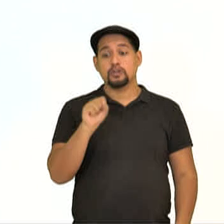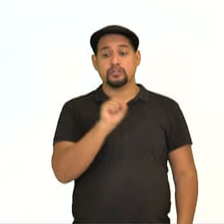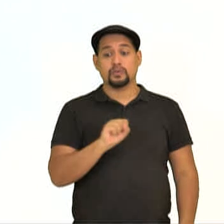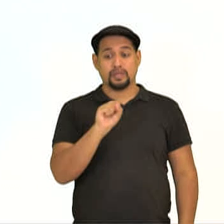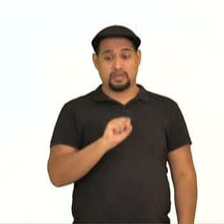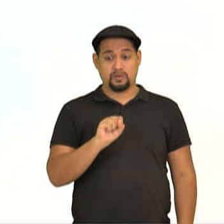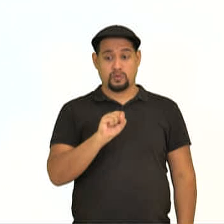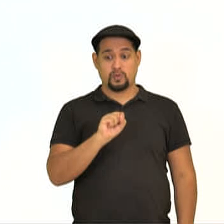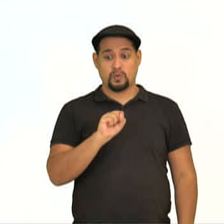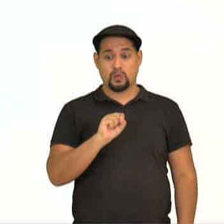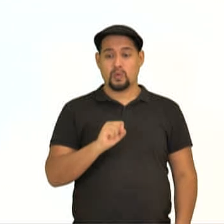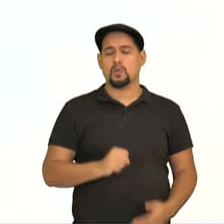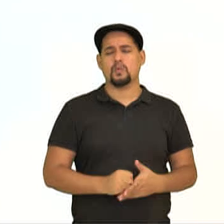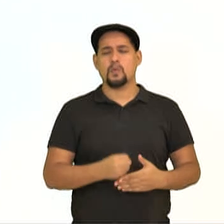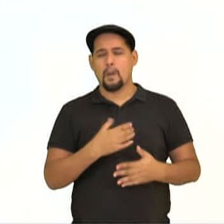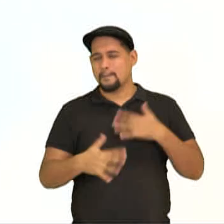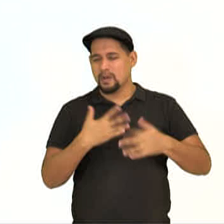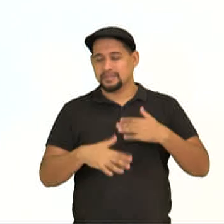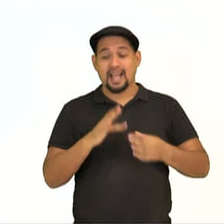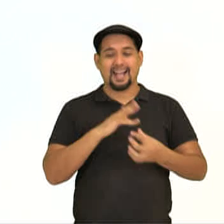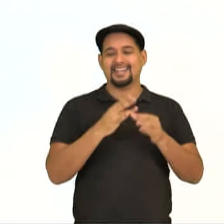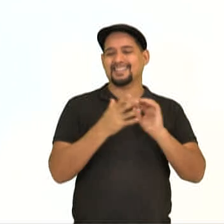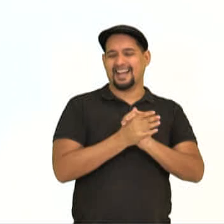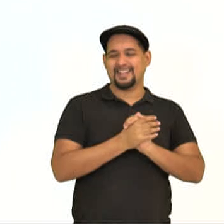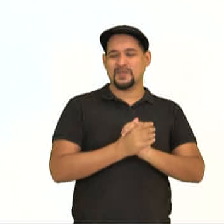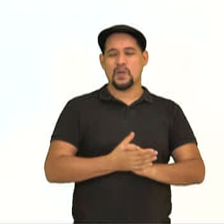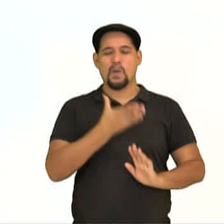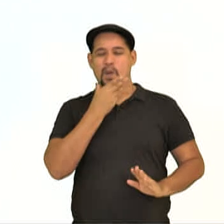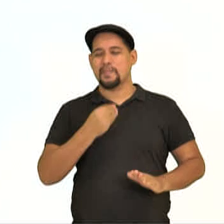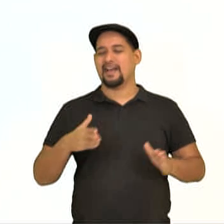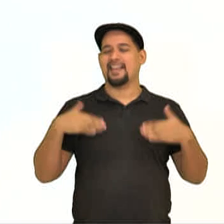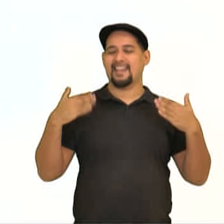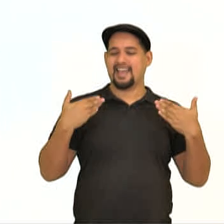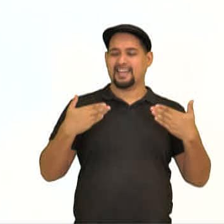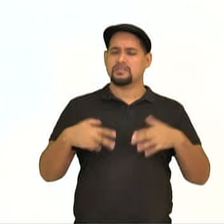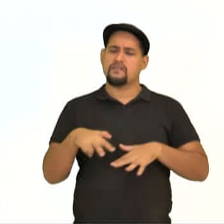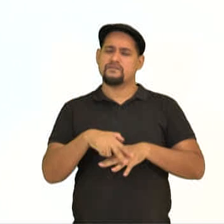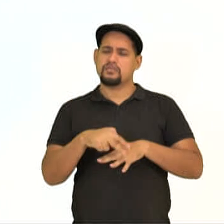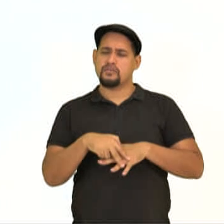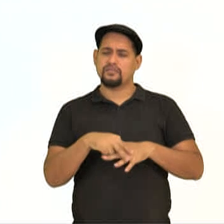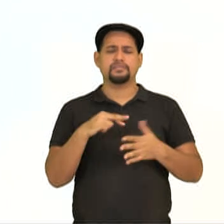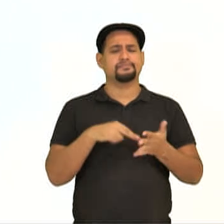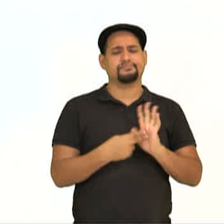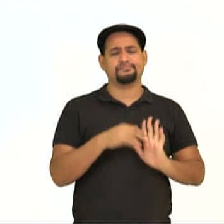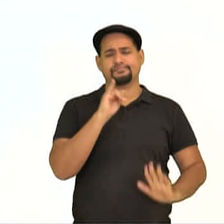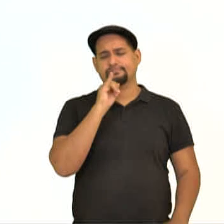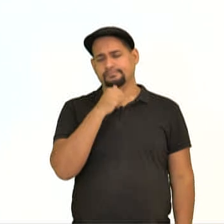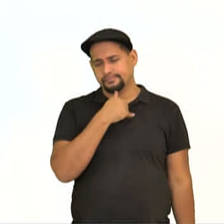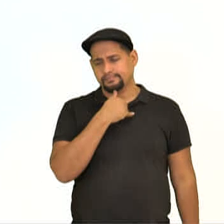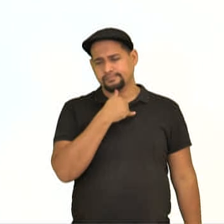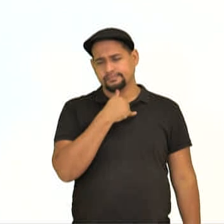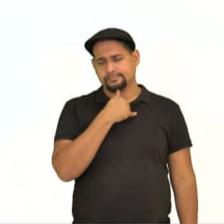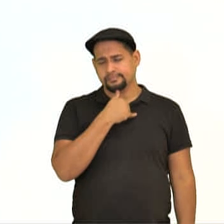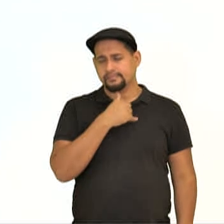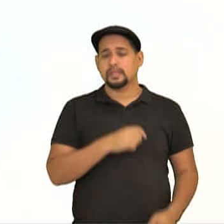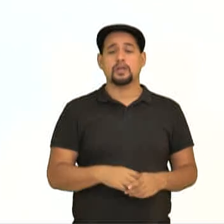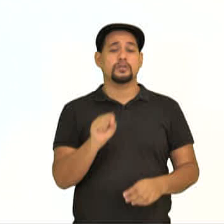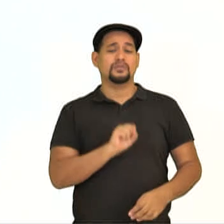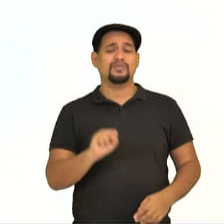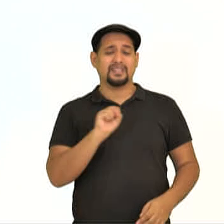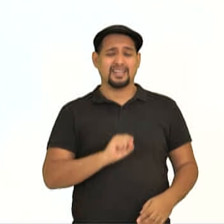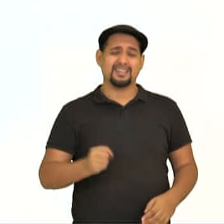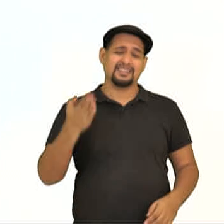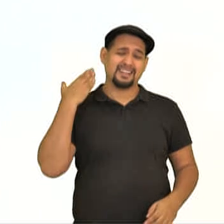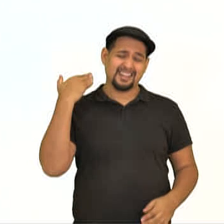Solteiro foi um menino bagunceiro. Casado era um moço alegre. Viúvo tornara-se triste. Solteiro foi um